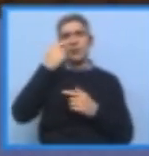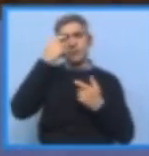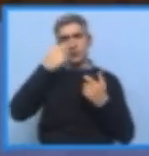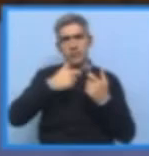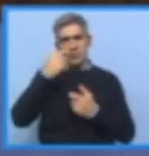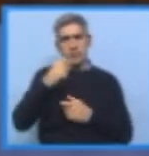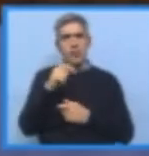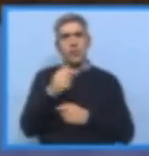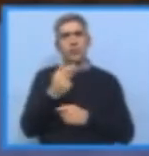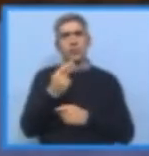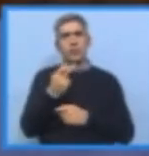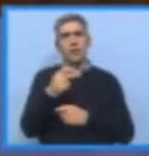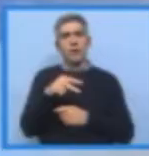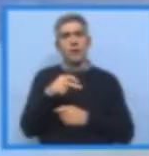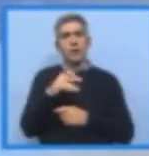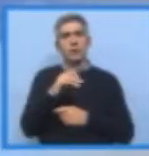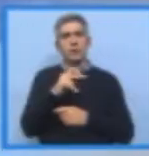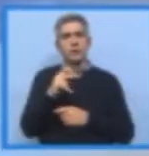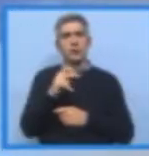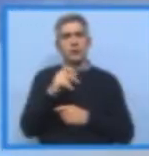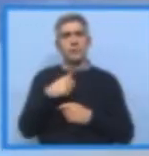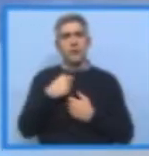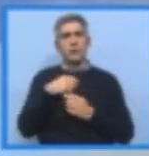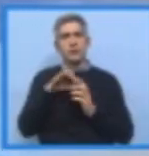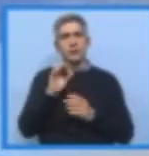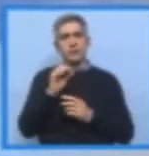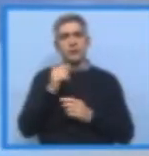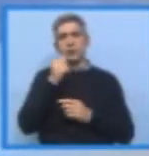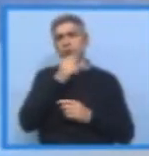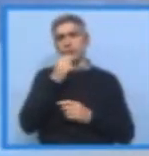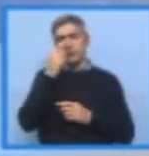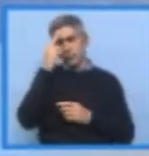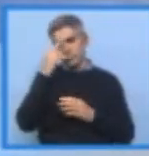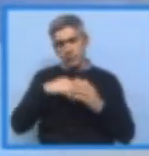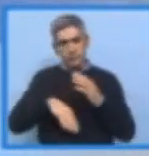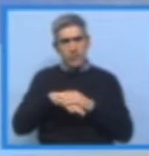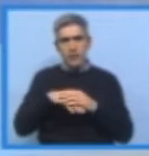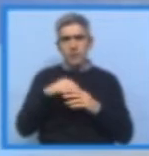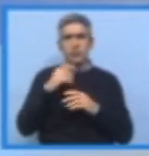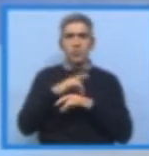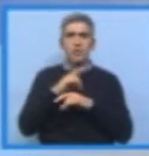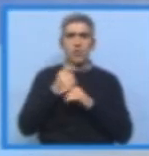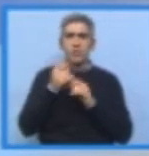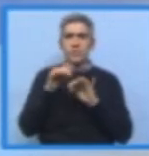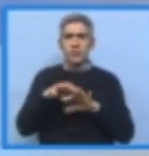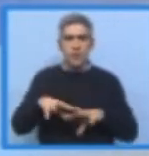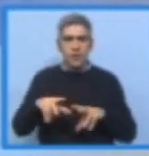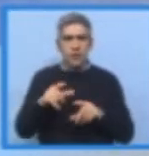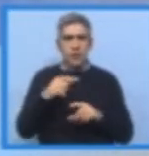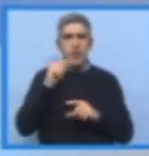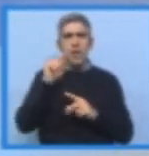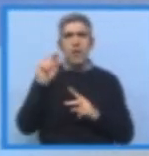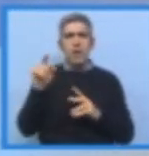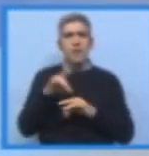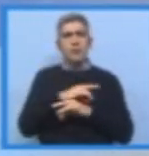direito é o sofrimento extremo das pessoas confrontadas com doenças terminais. Há progressos